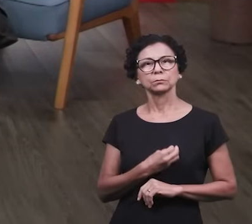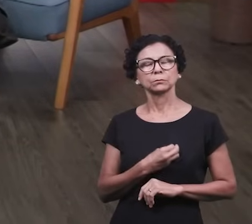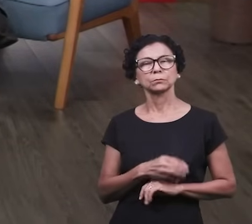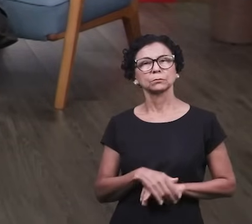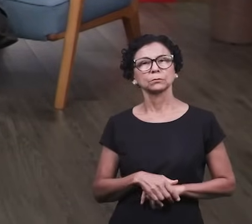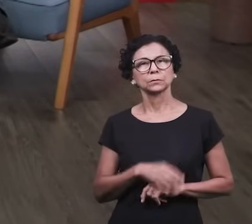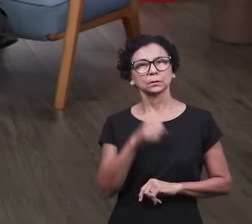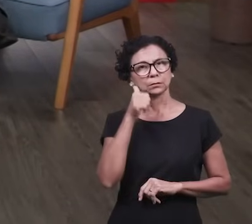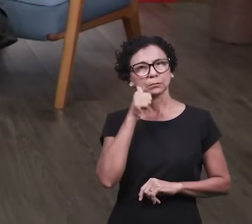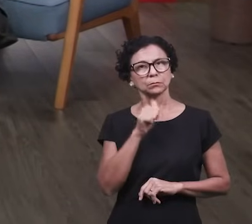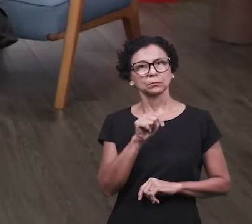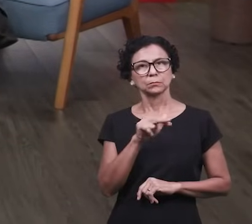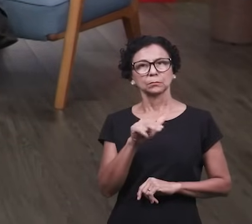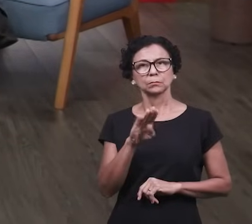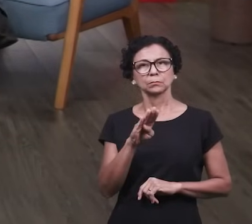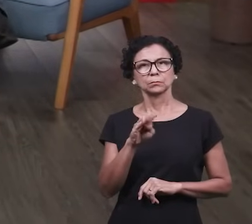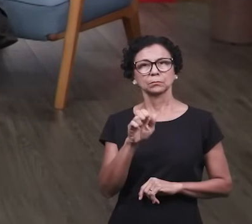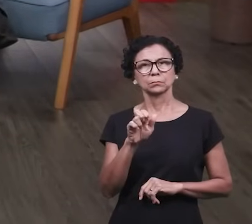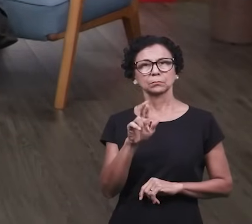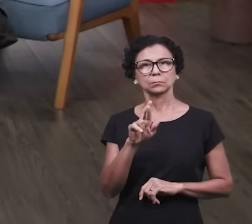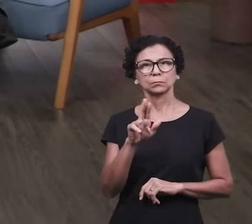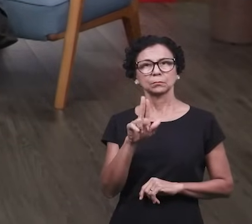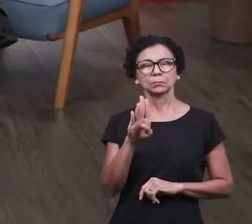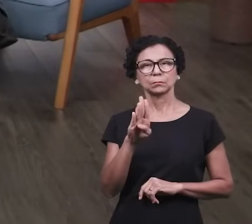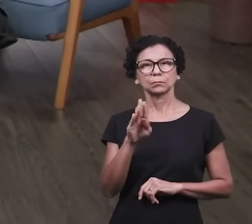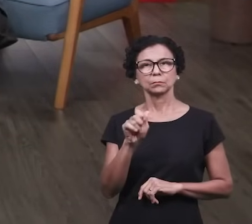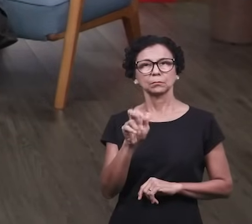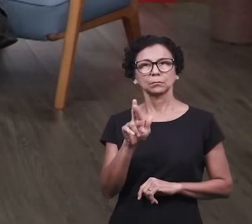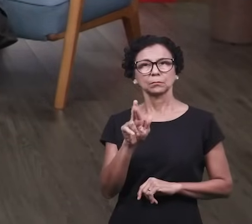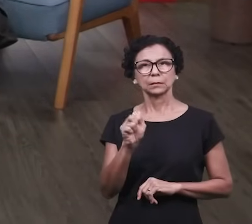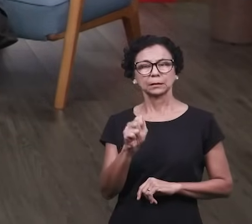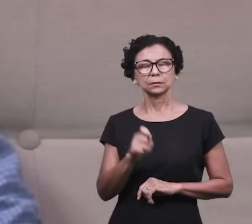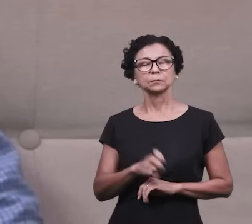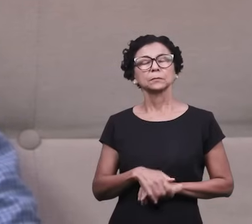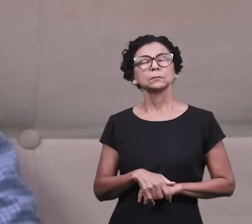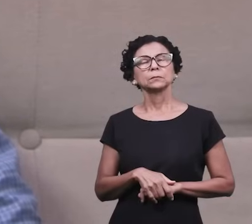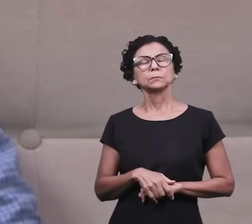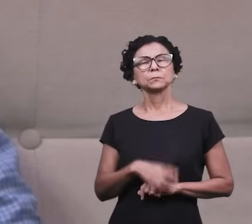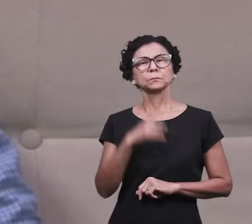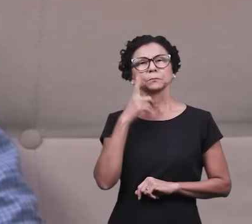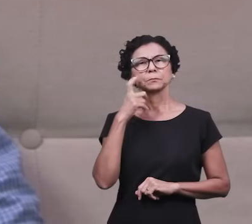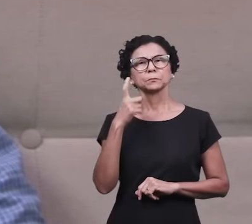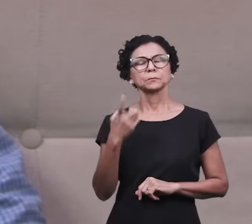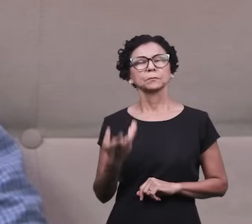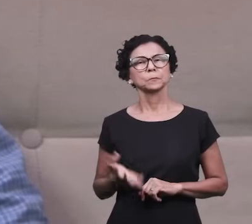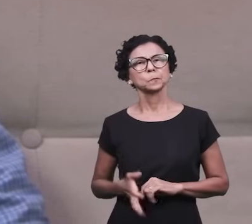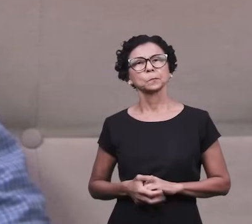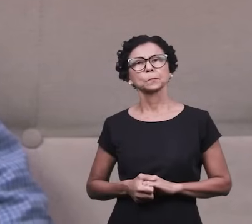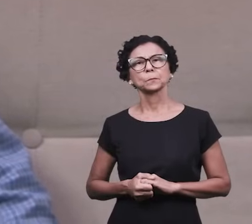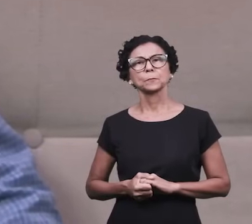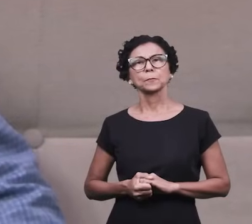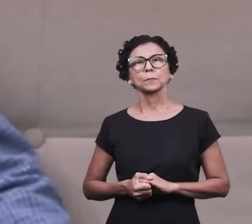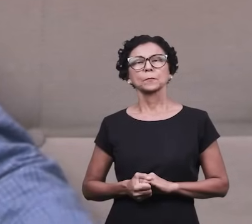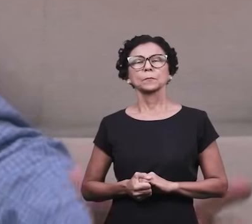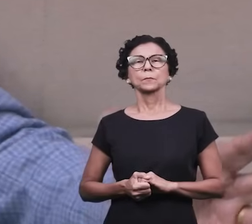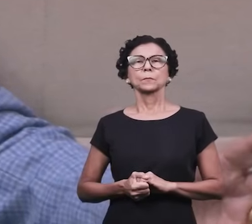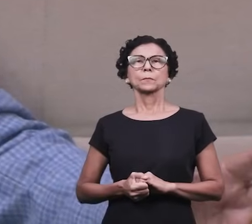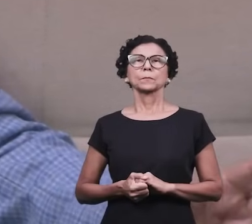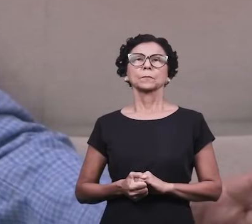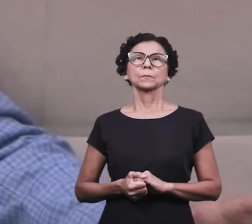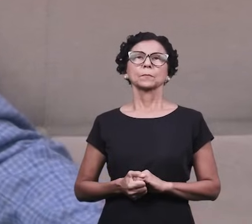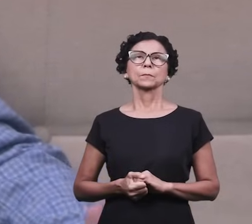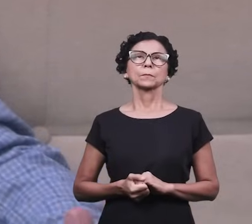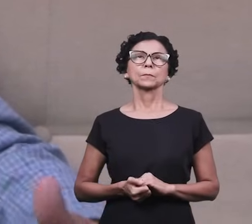né, dessa irmã Bárbara. E me chamou a atenção também é que o